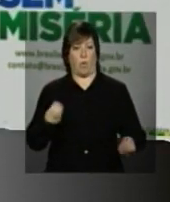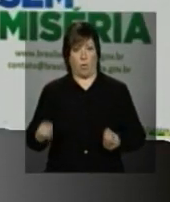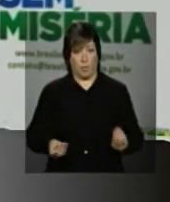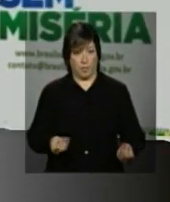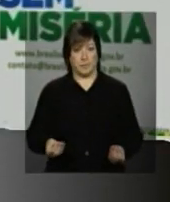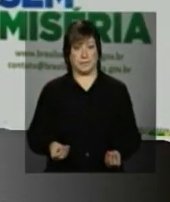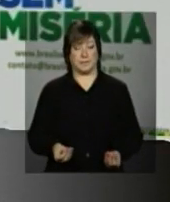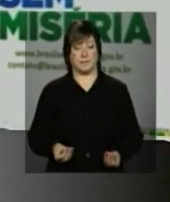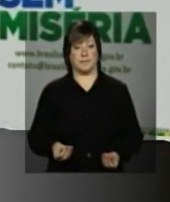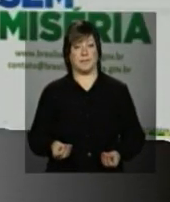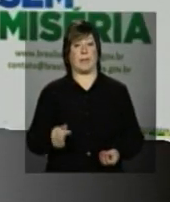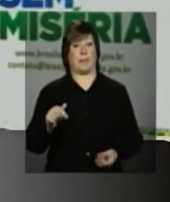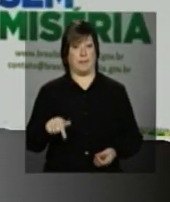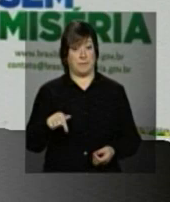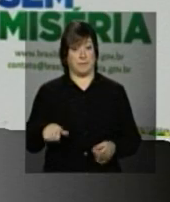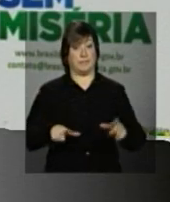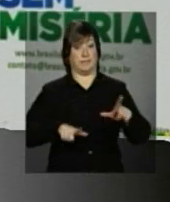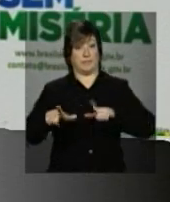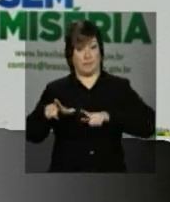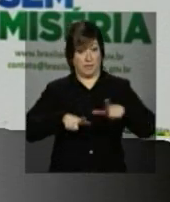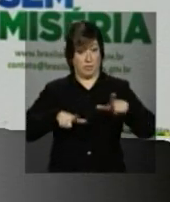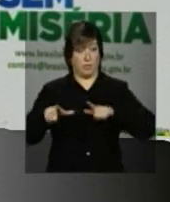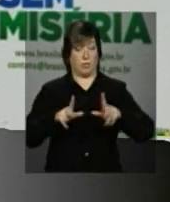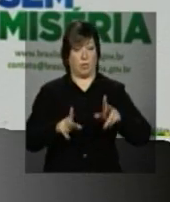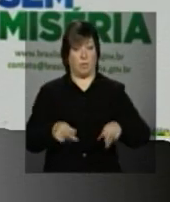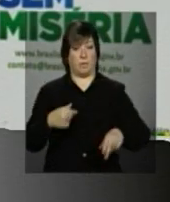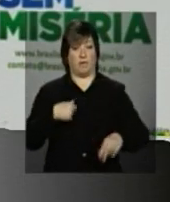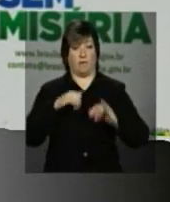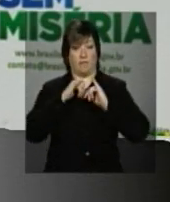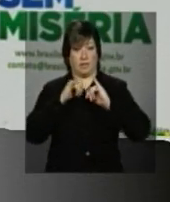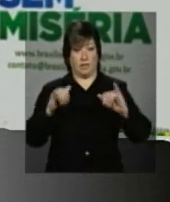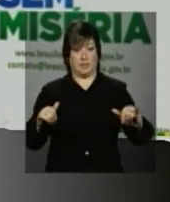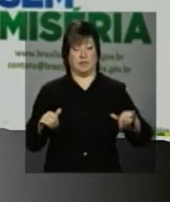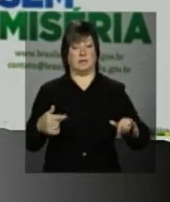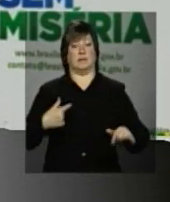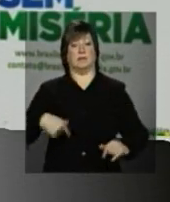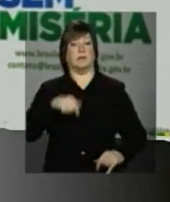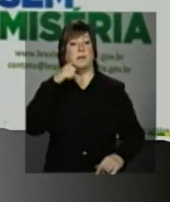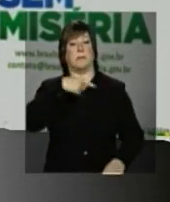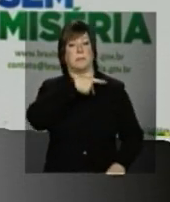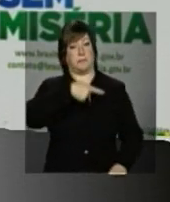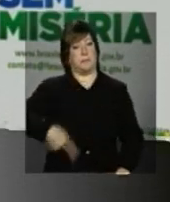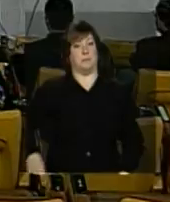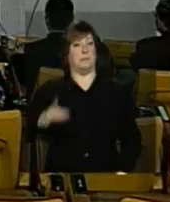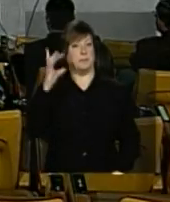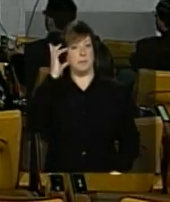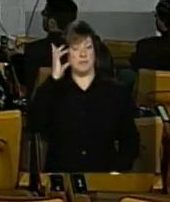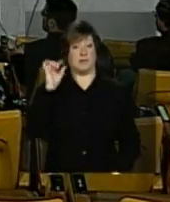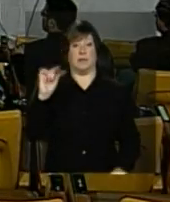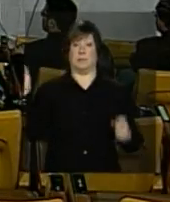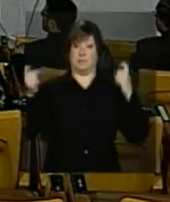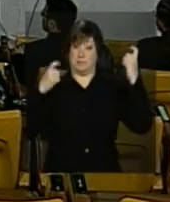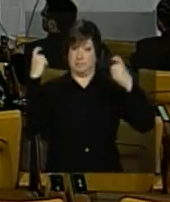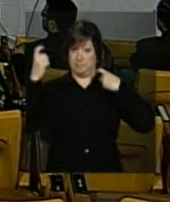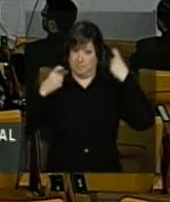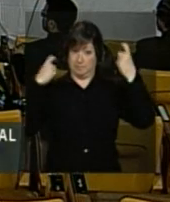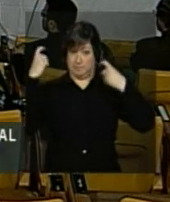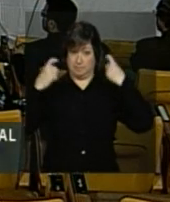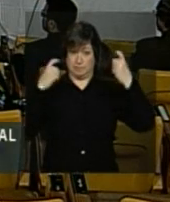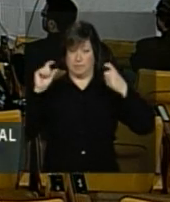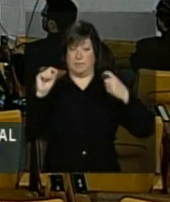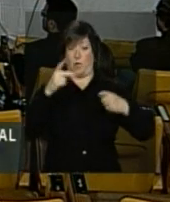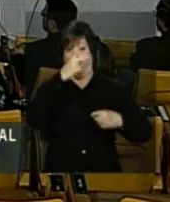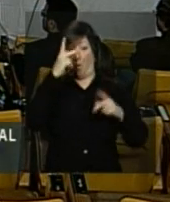eh essas são ações Como eu disse da da da nossa presidenta preocupada exatamente que a